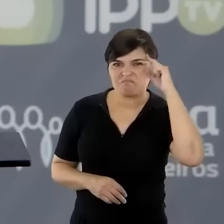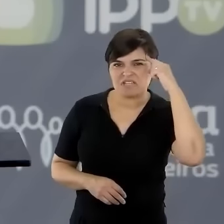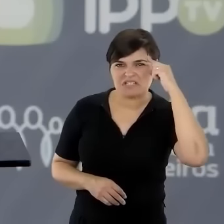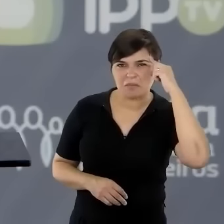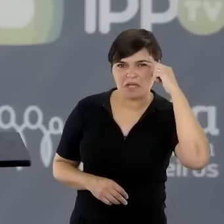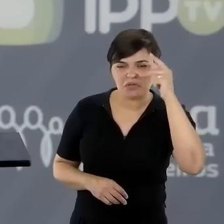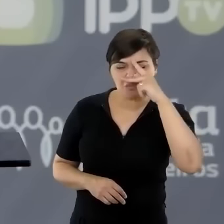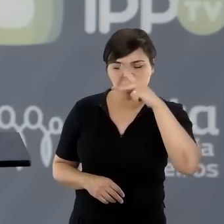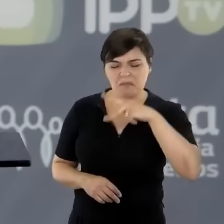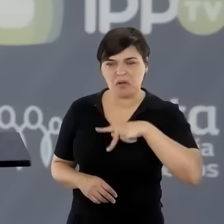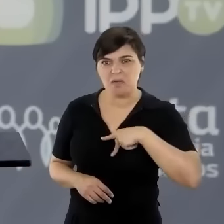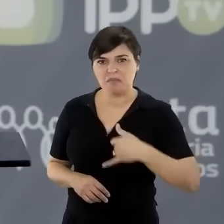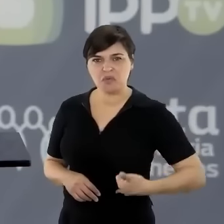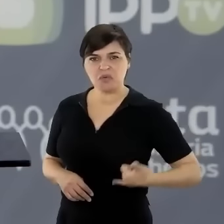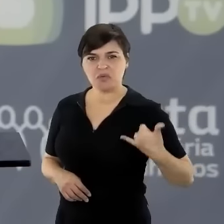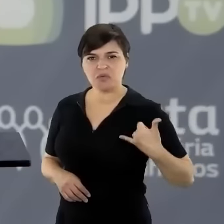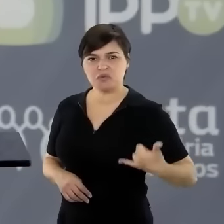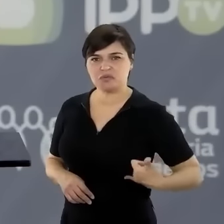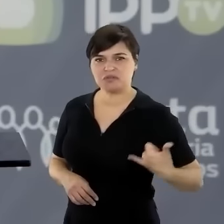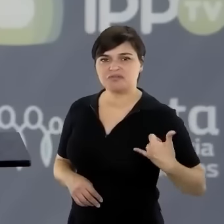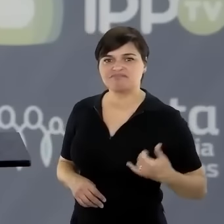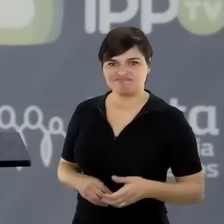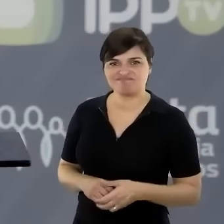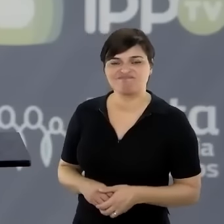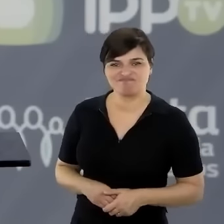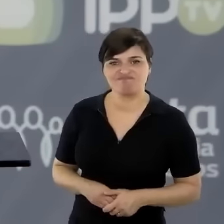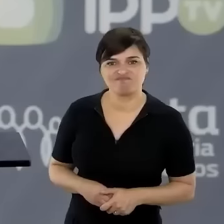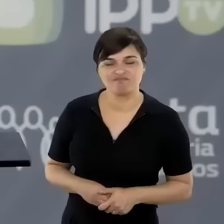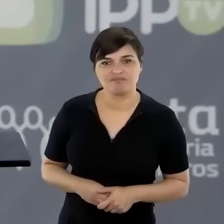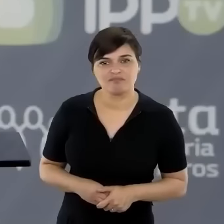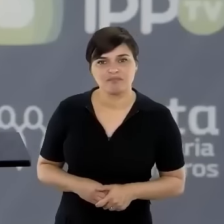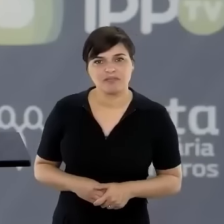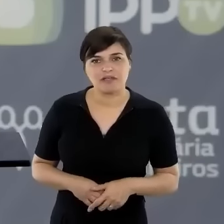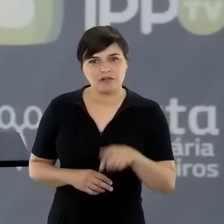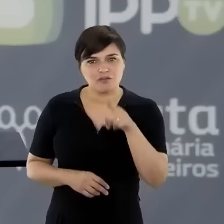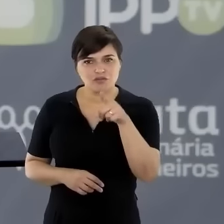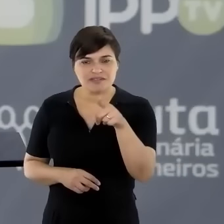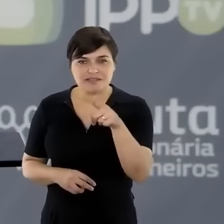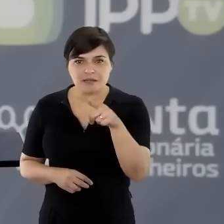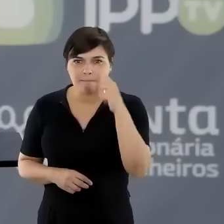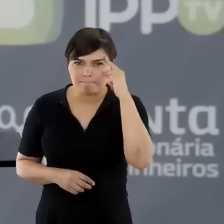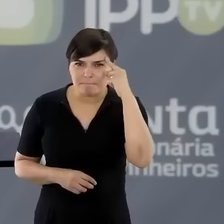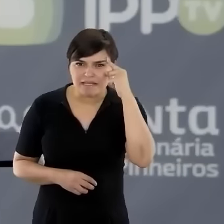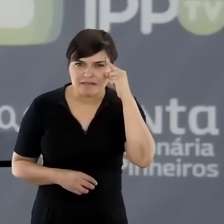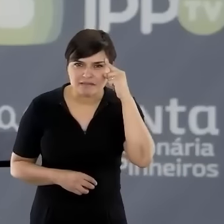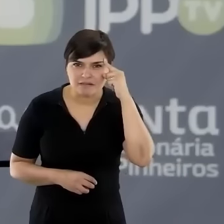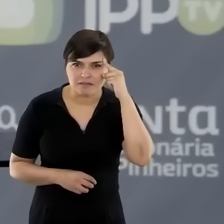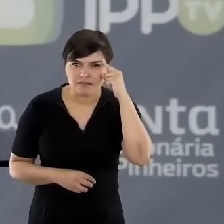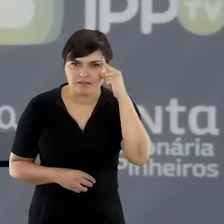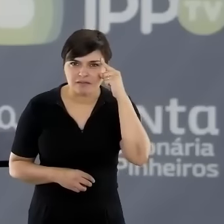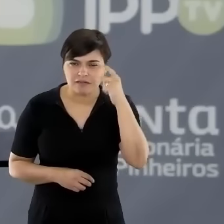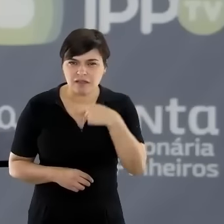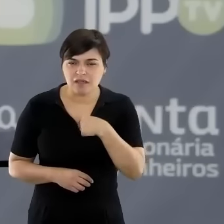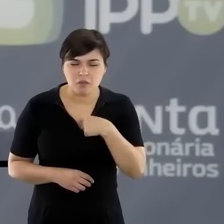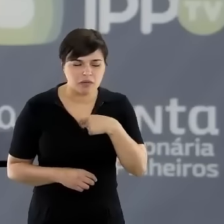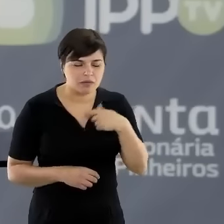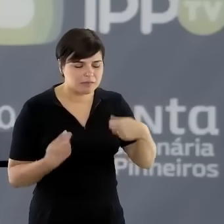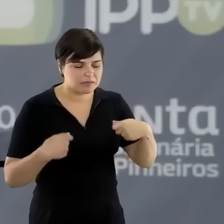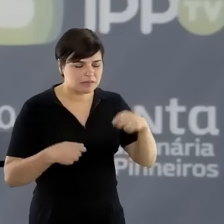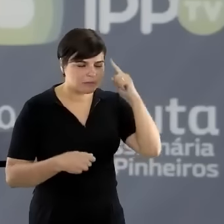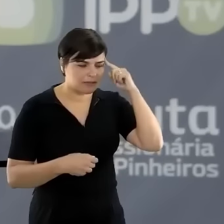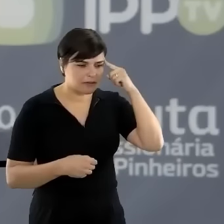nós somos Jonas a resposta é com você é comigo